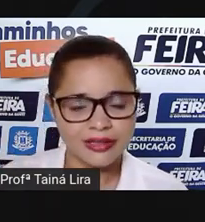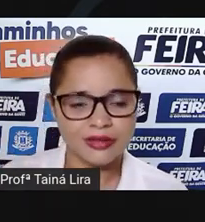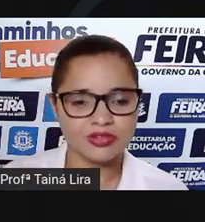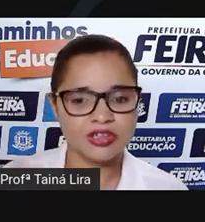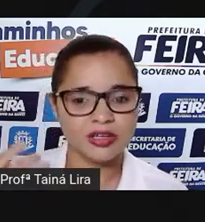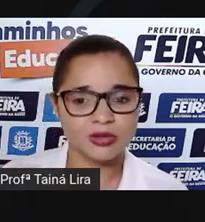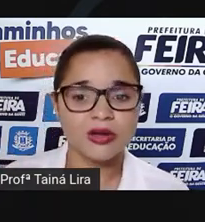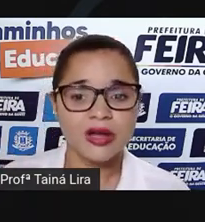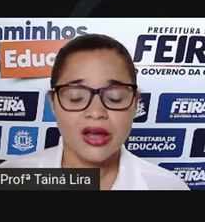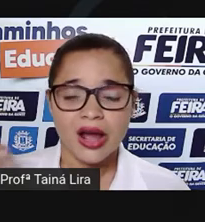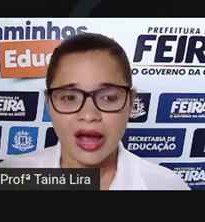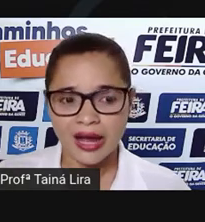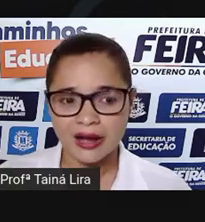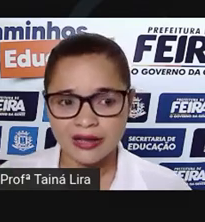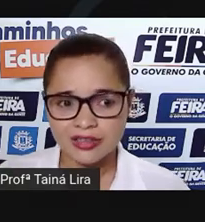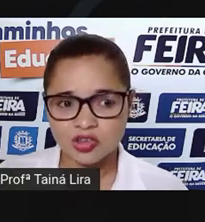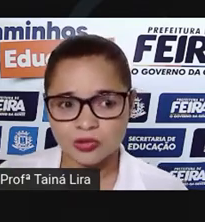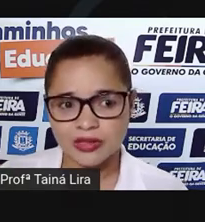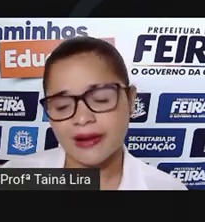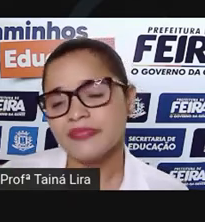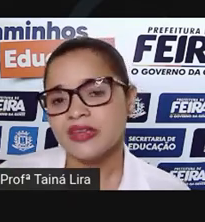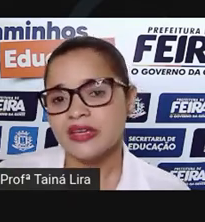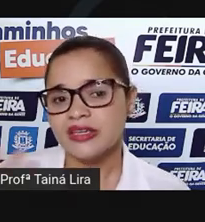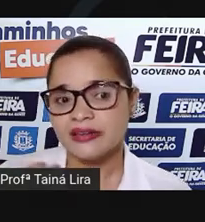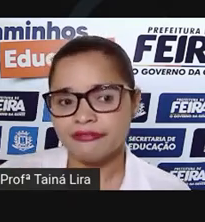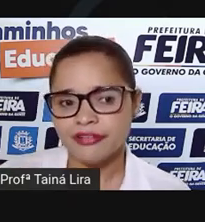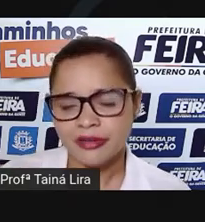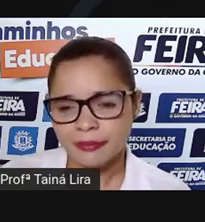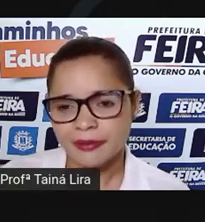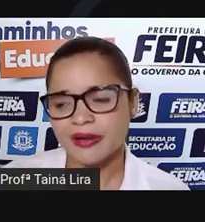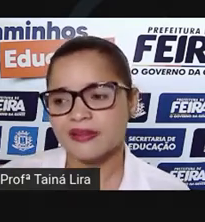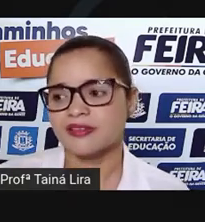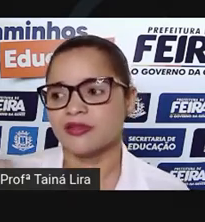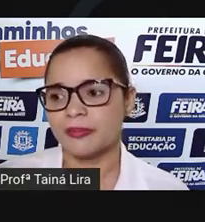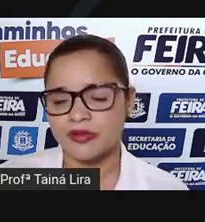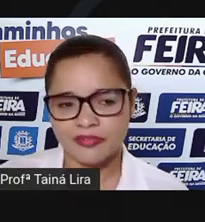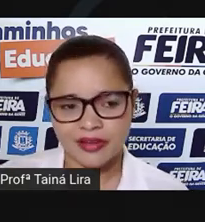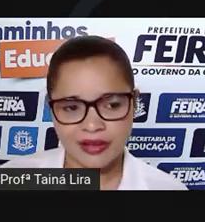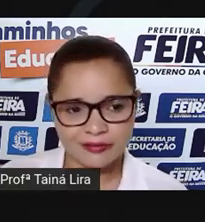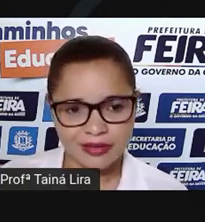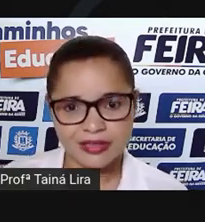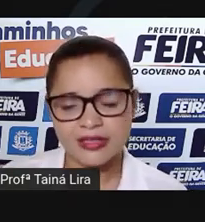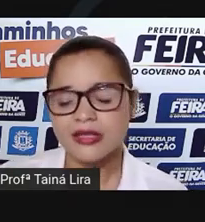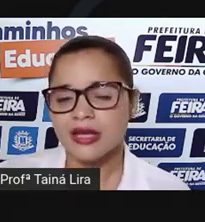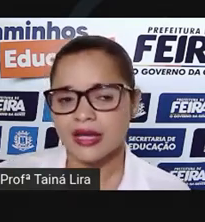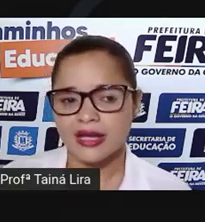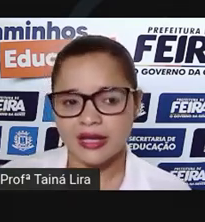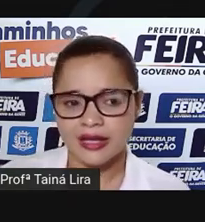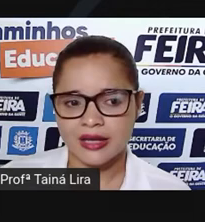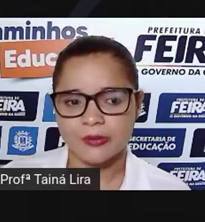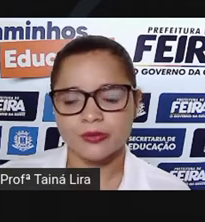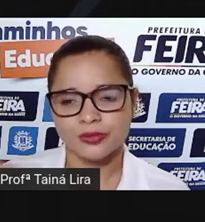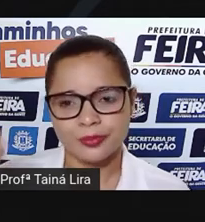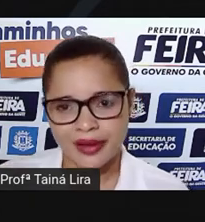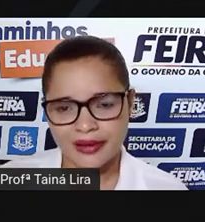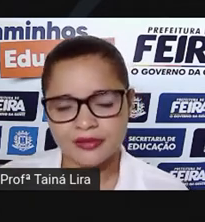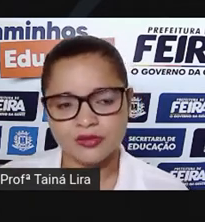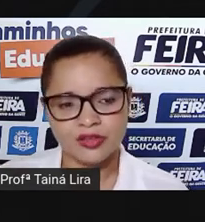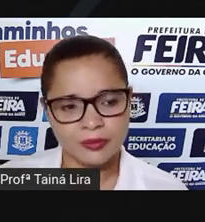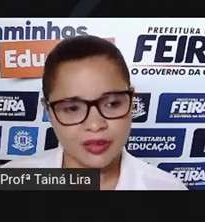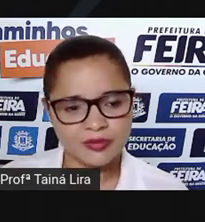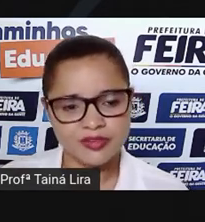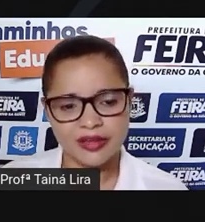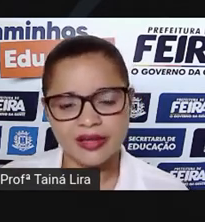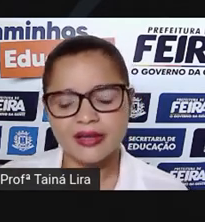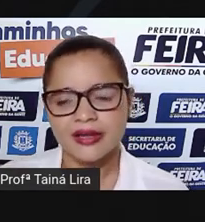Alive o lado né que é o direito a estudar e ele veio para o Brasil Depois vieram ali os